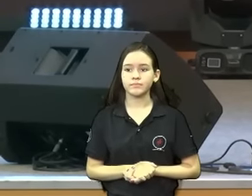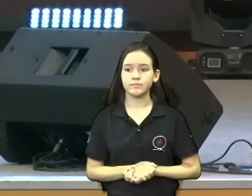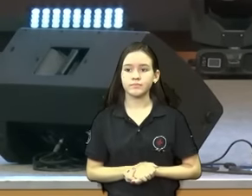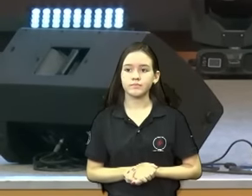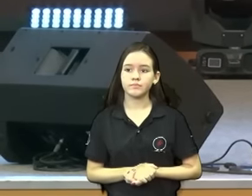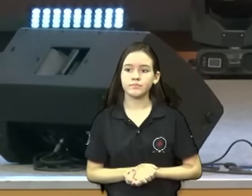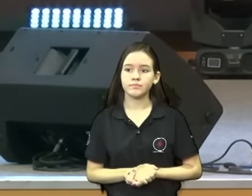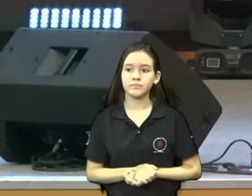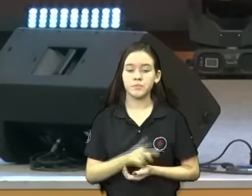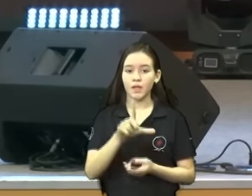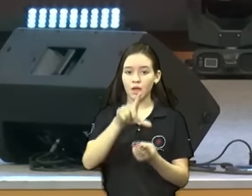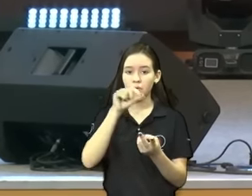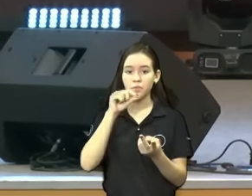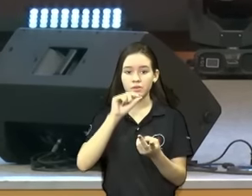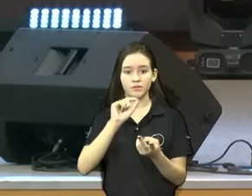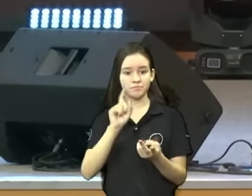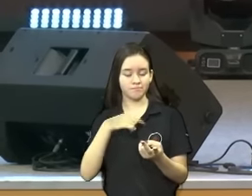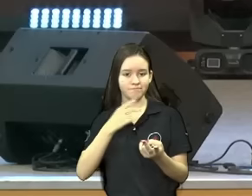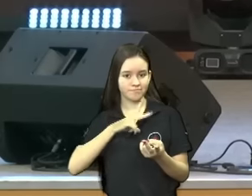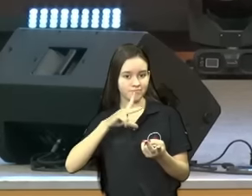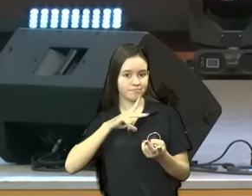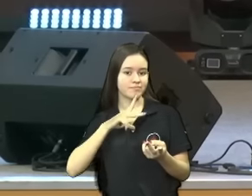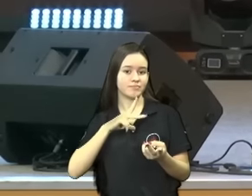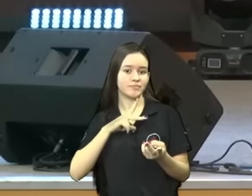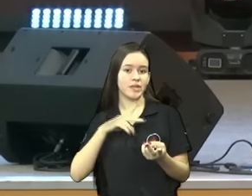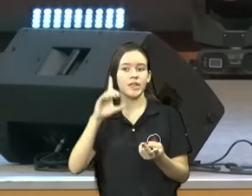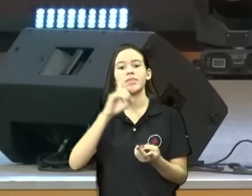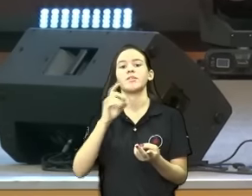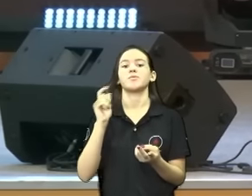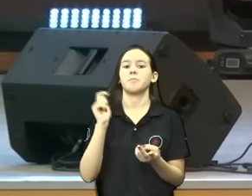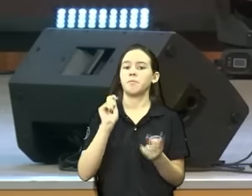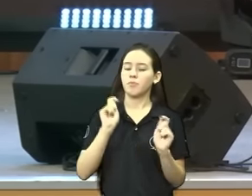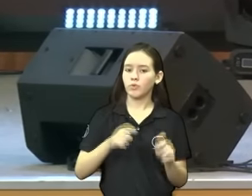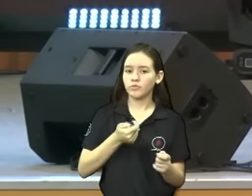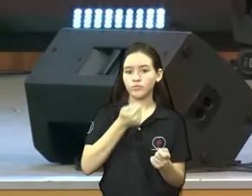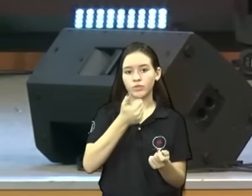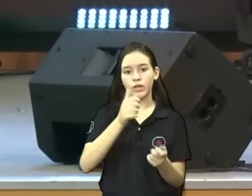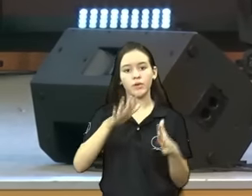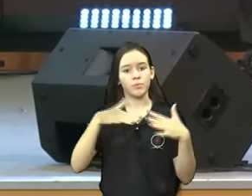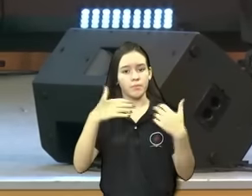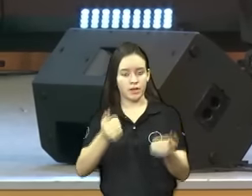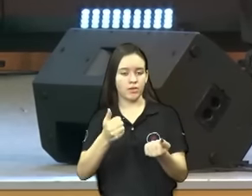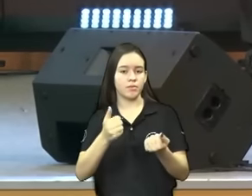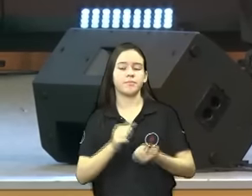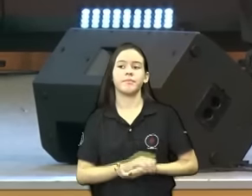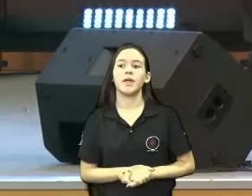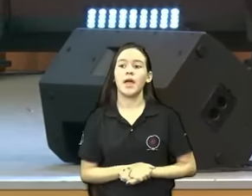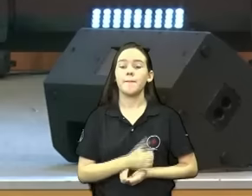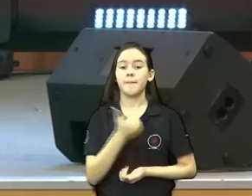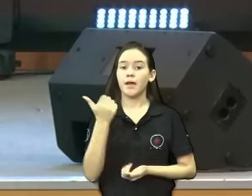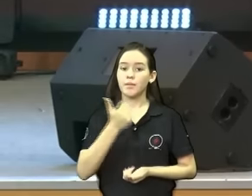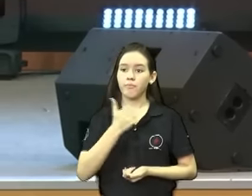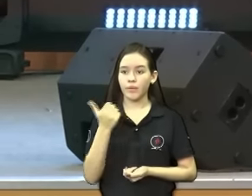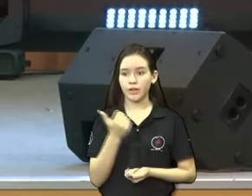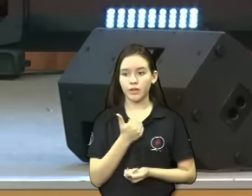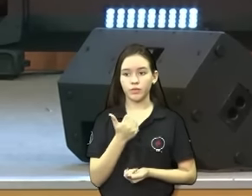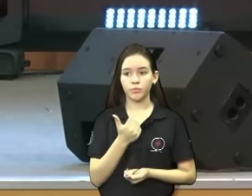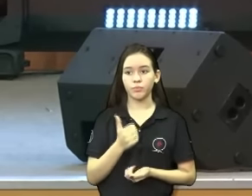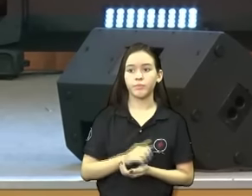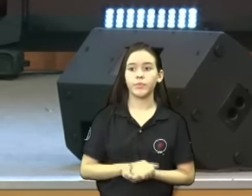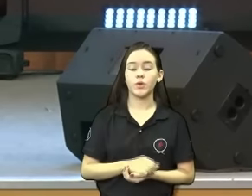a escolha quem faz somos nós ele pode da dica do que que é o melhor bom então eu quero primeiro falar